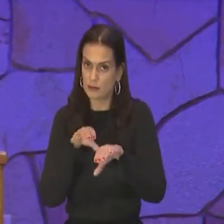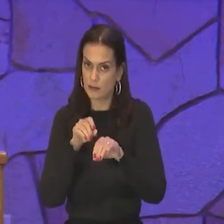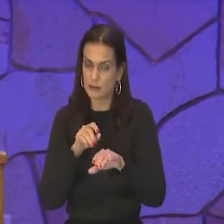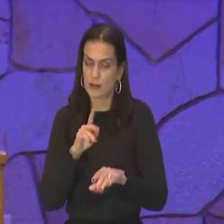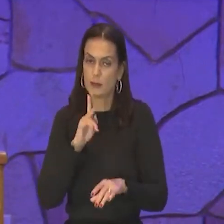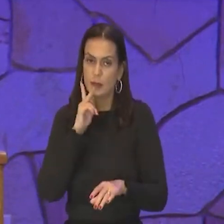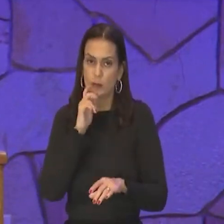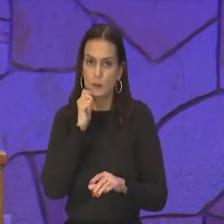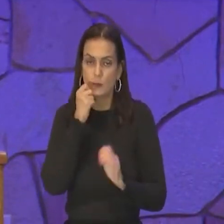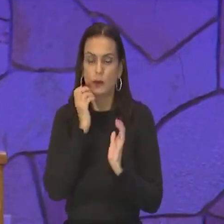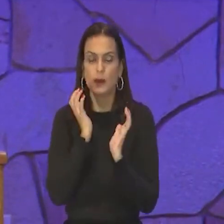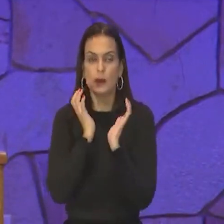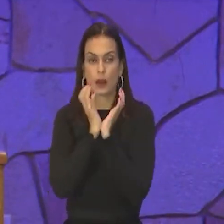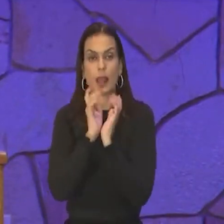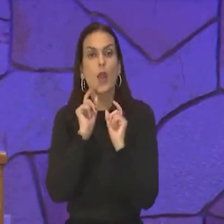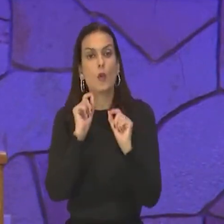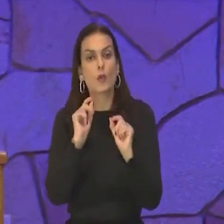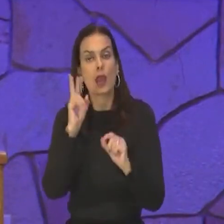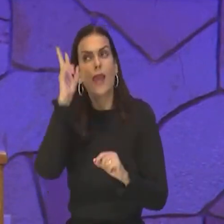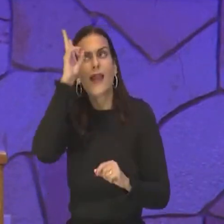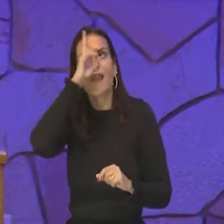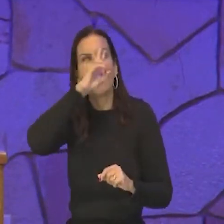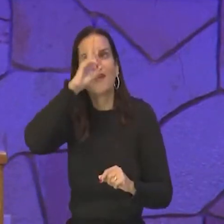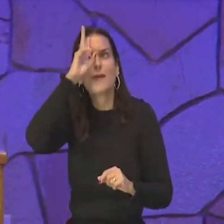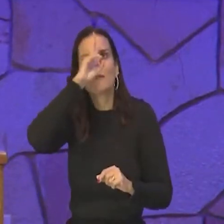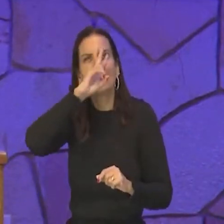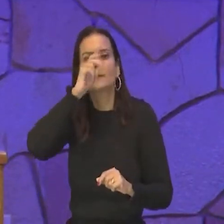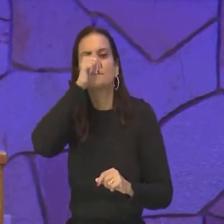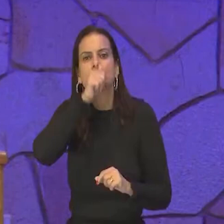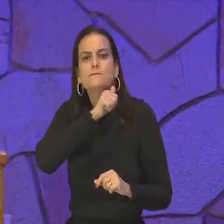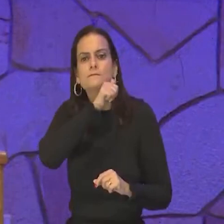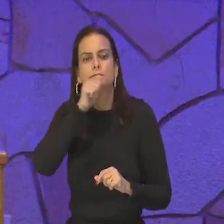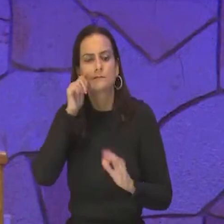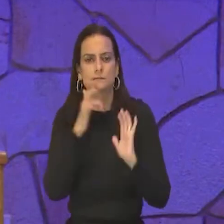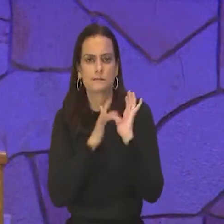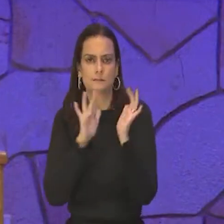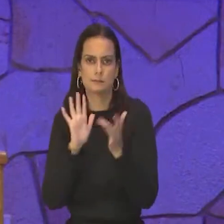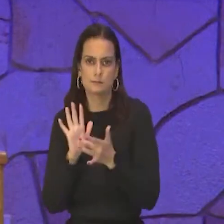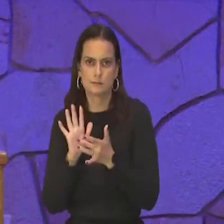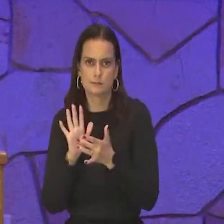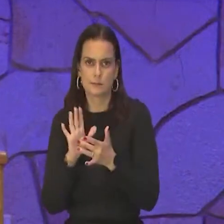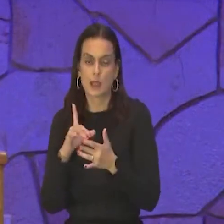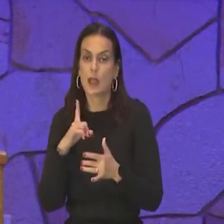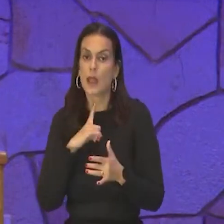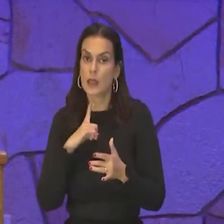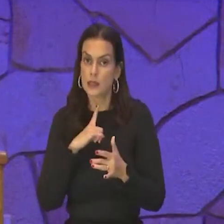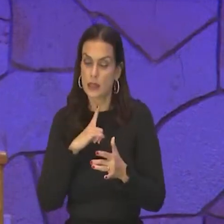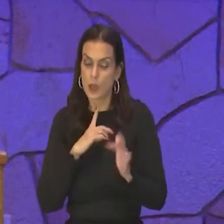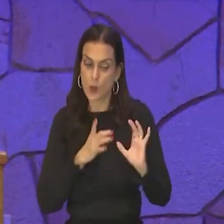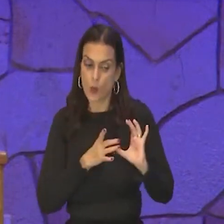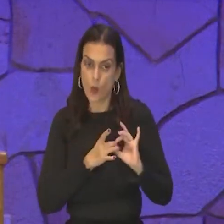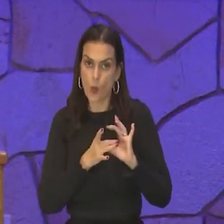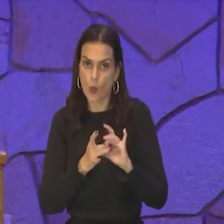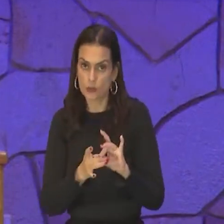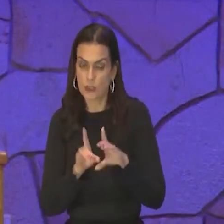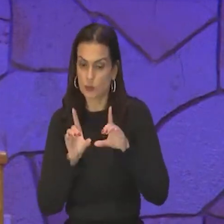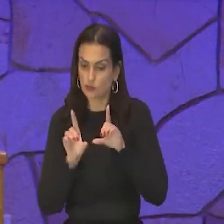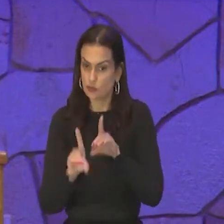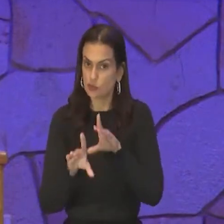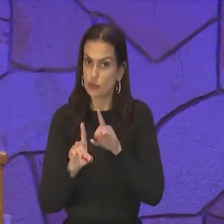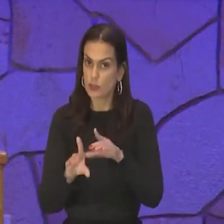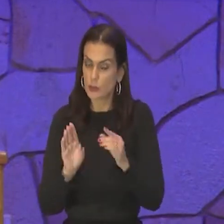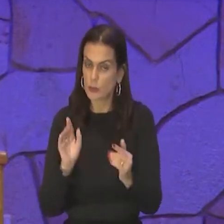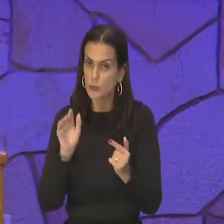ceia é um memorial, é uma lembrança. Aqui tem um sentido muito didático da teologia, de